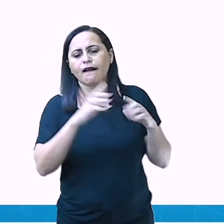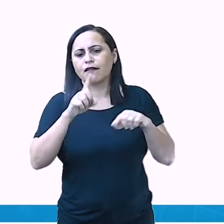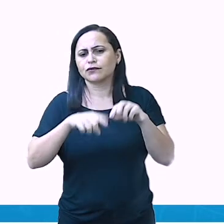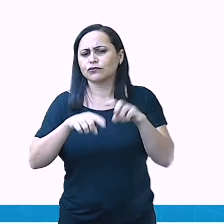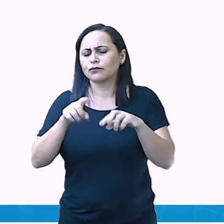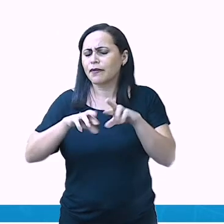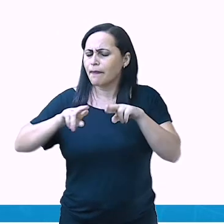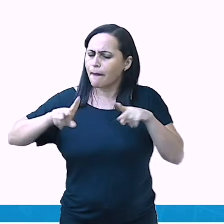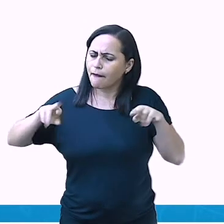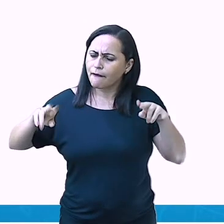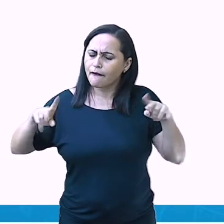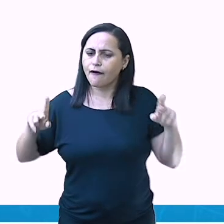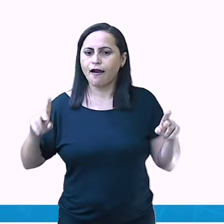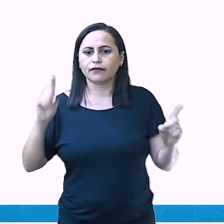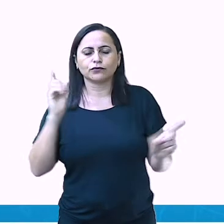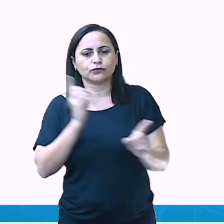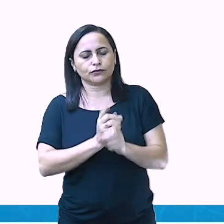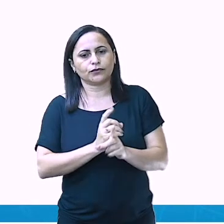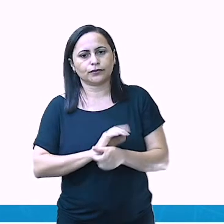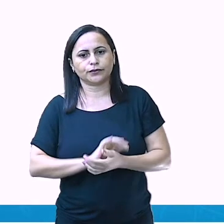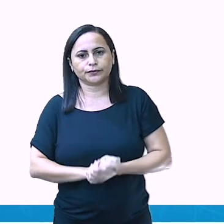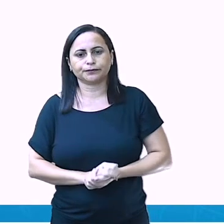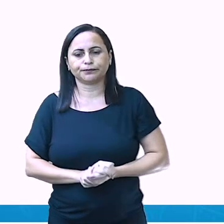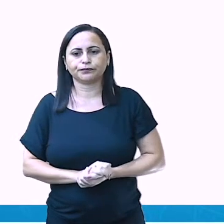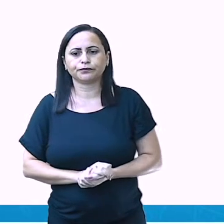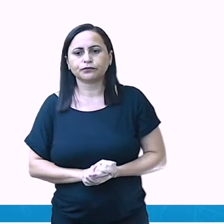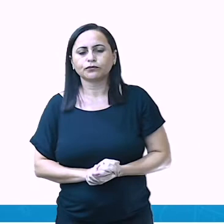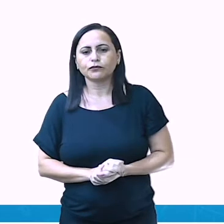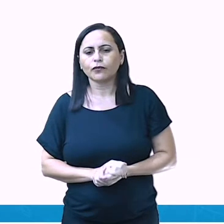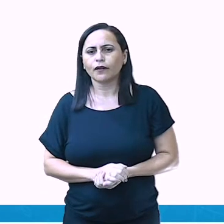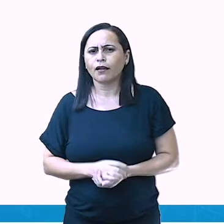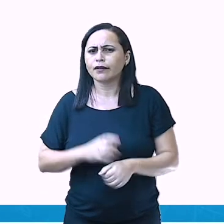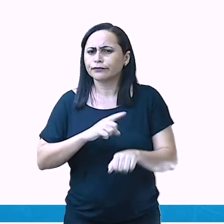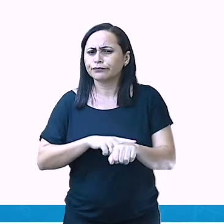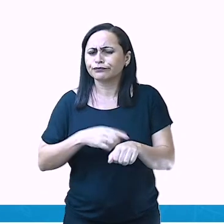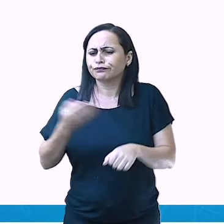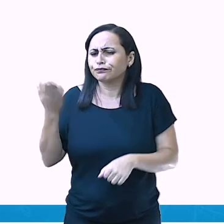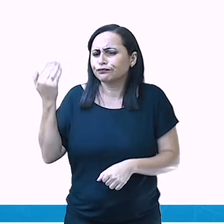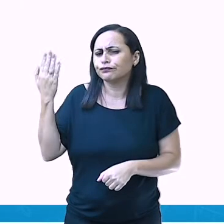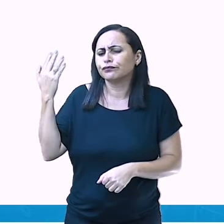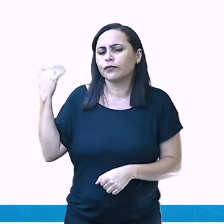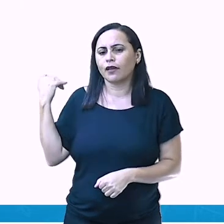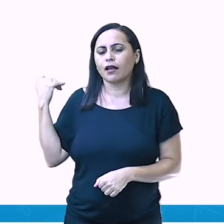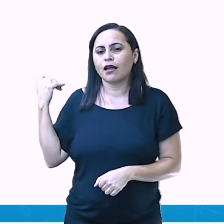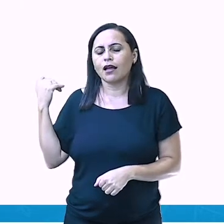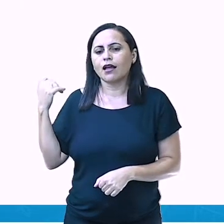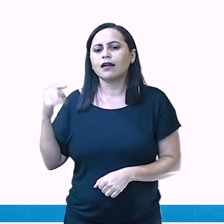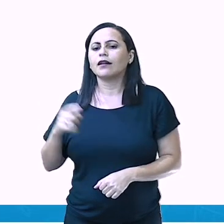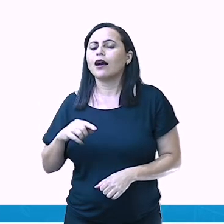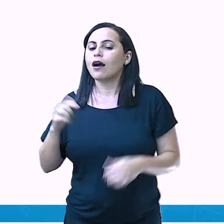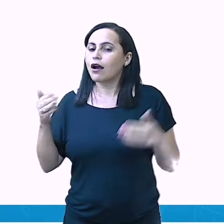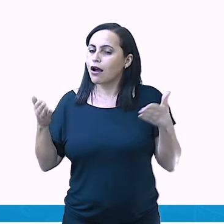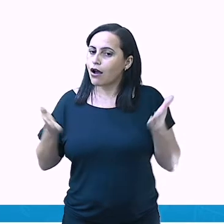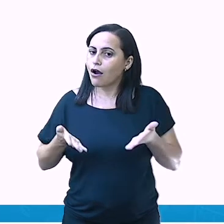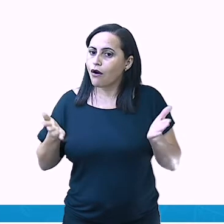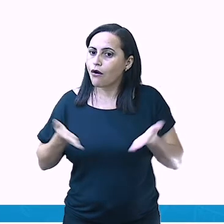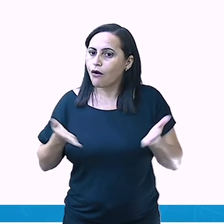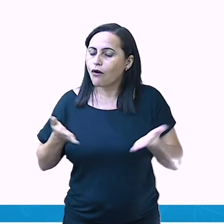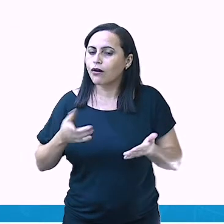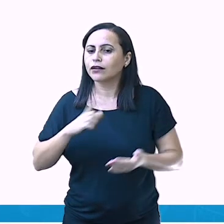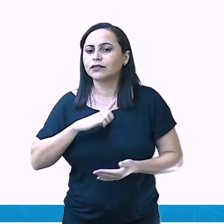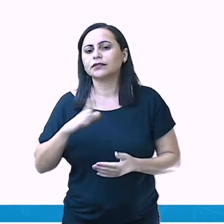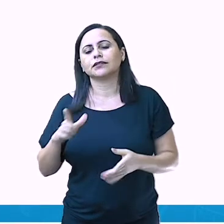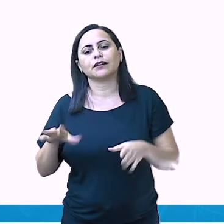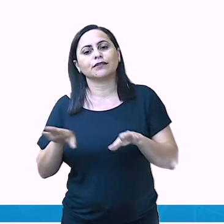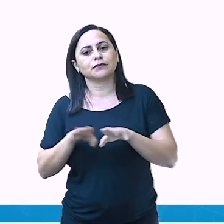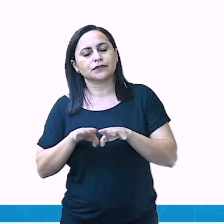de tudo em uma feira livre. E olha só, há quanto tempo atrás a gente resgata essas memórias que até